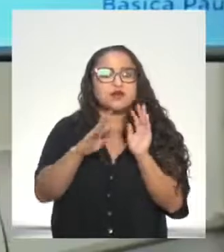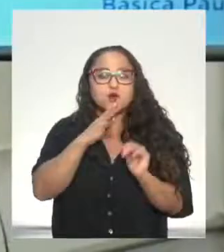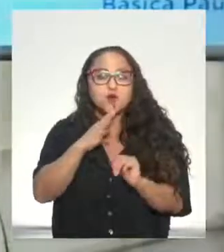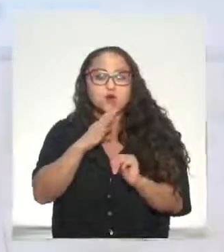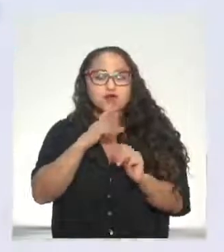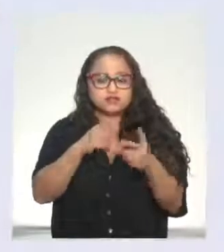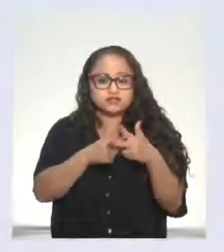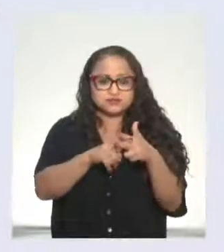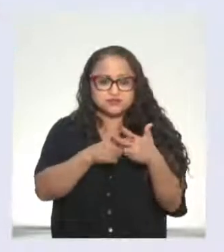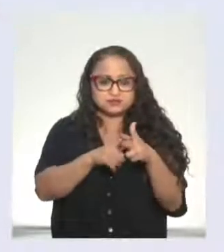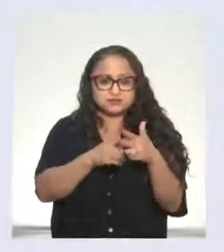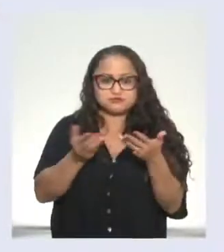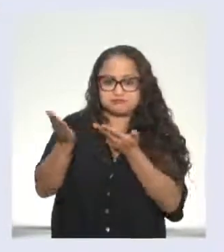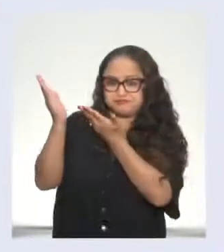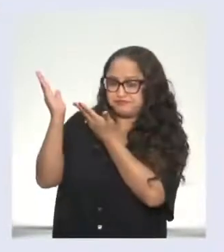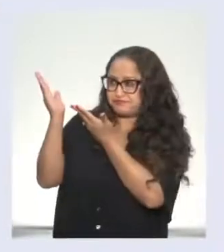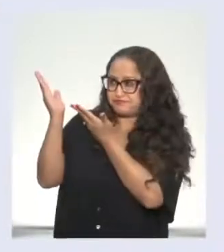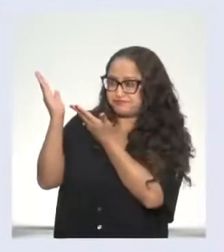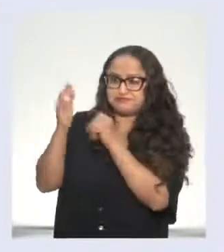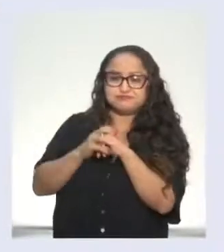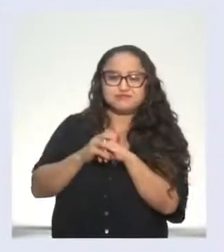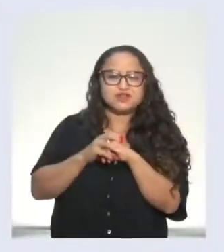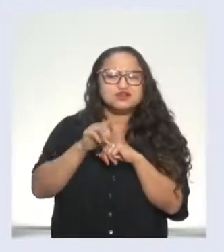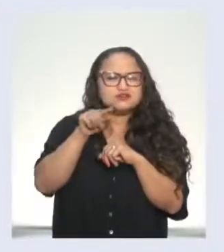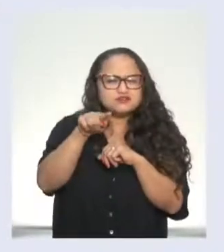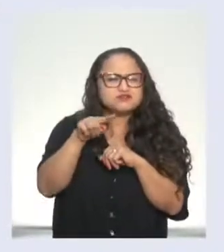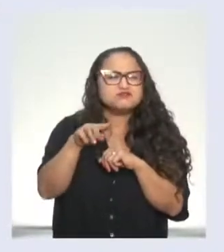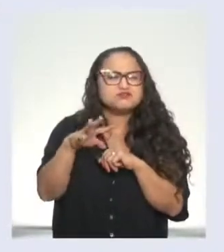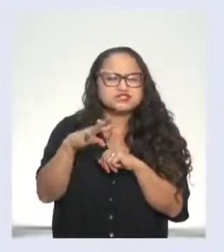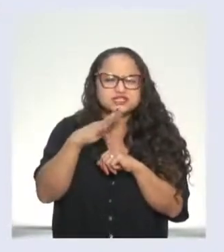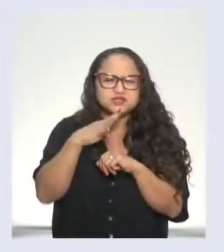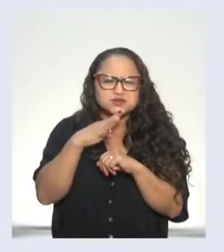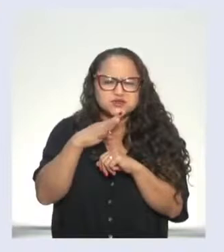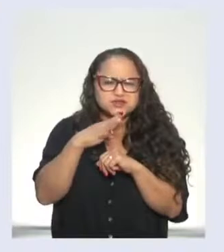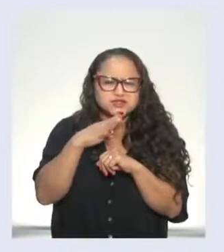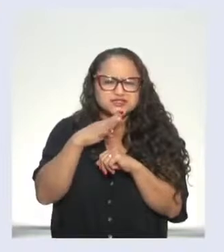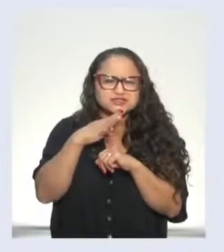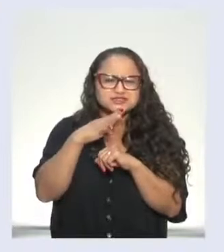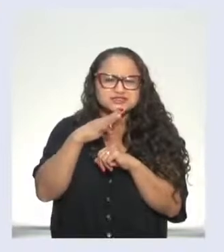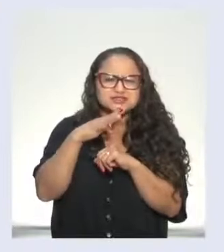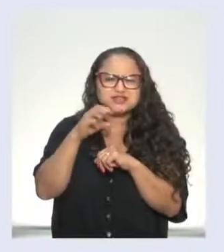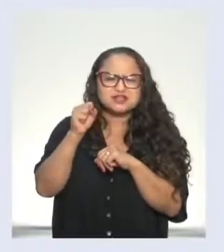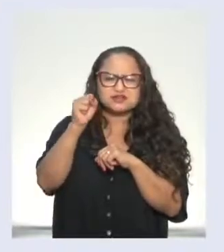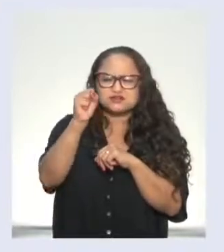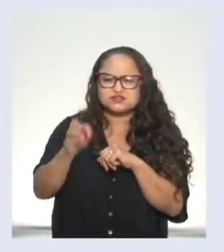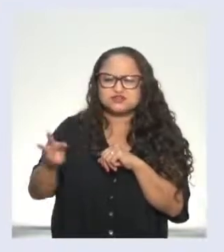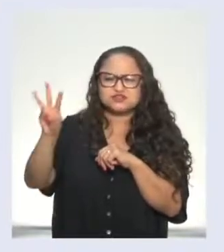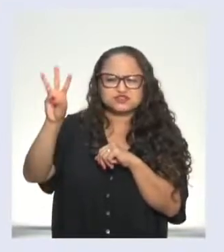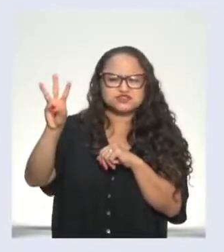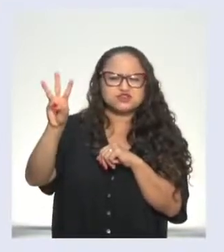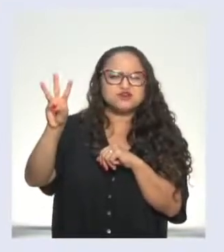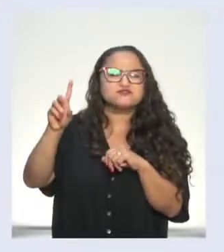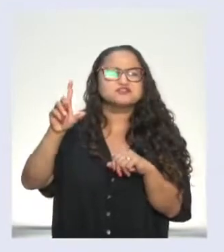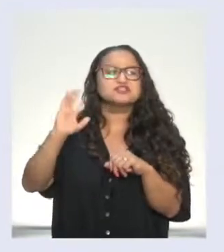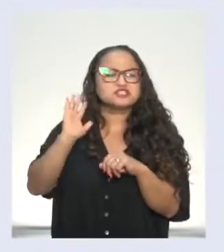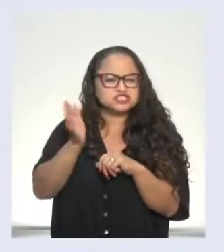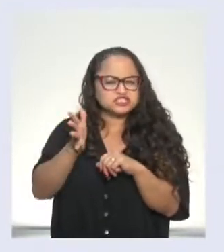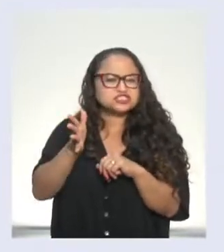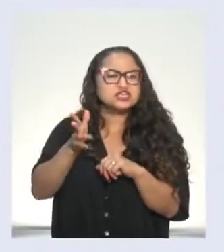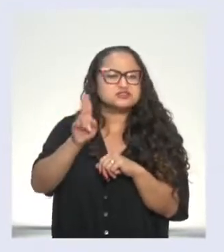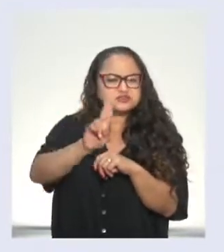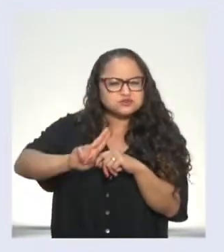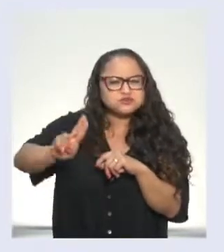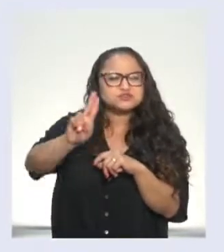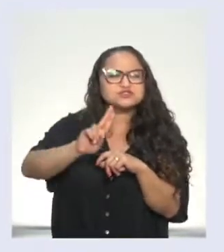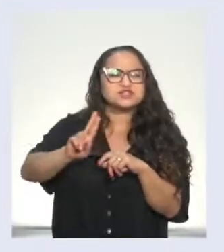para a produção colocar a próxima pergunta aí, por favor. A pergunta para vocês aí. Você conhece algum software que possa